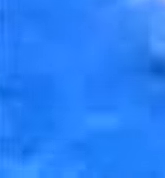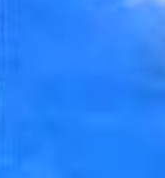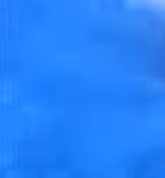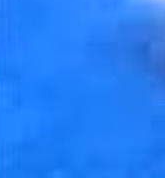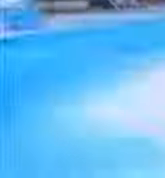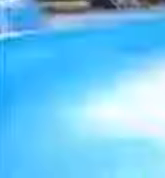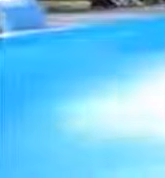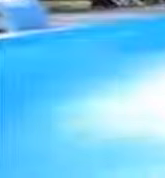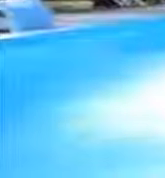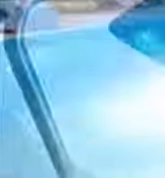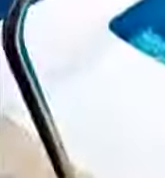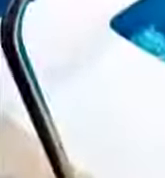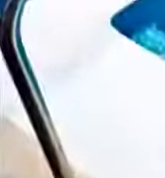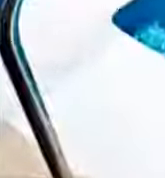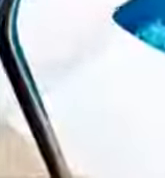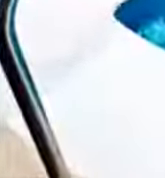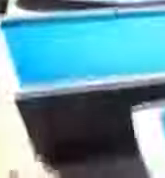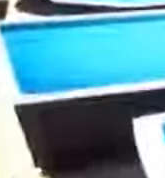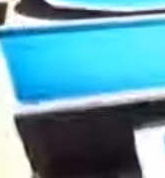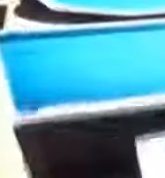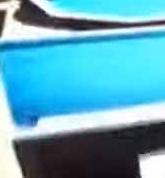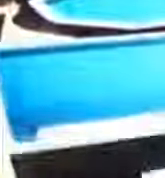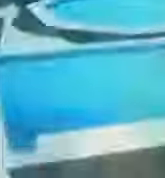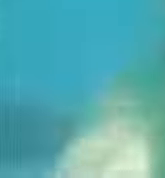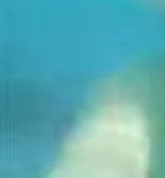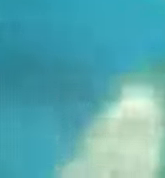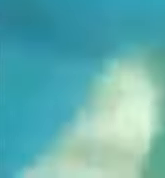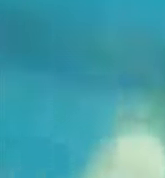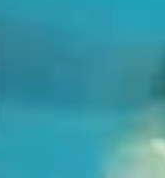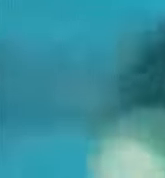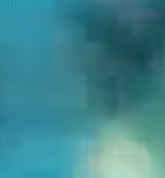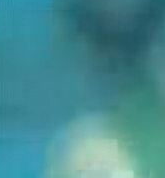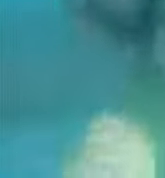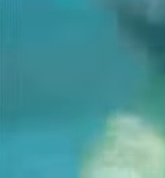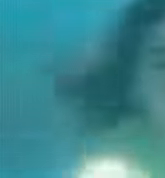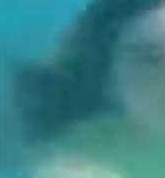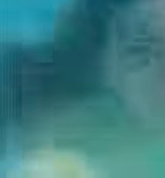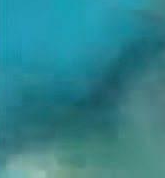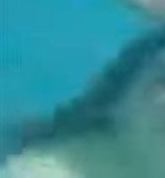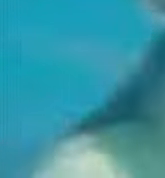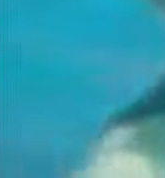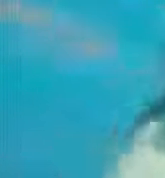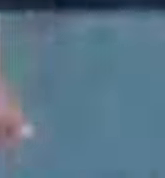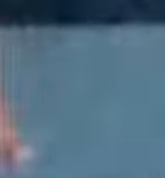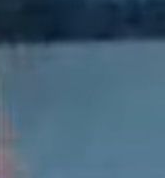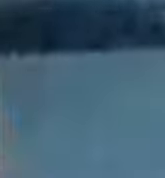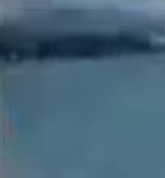família. Temos vários modelos e ótimos preços.